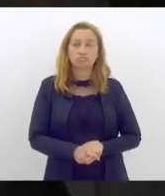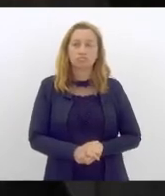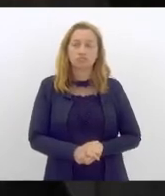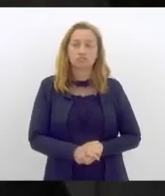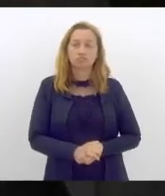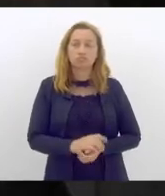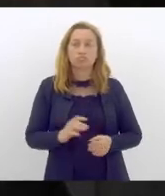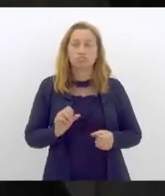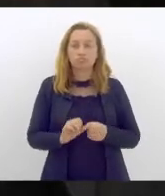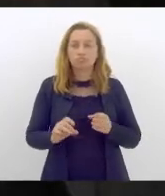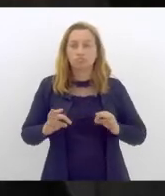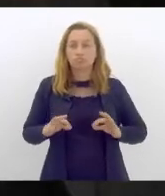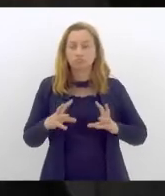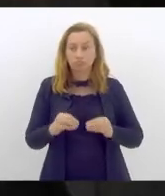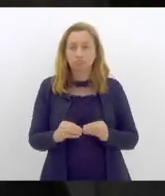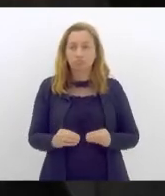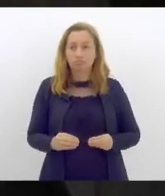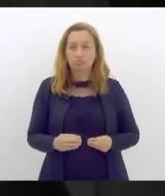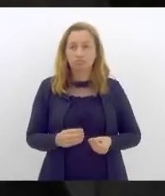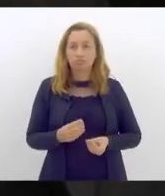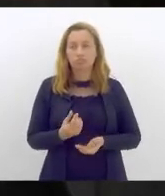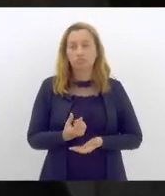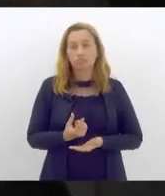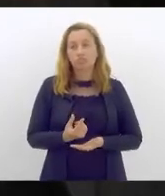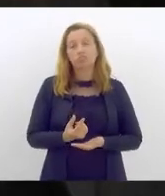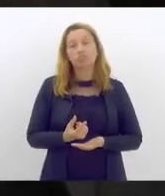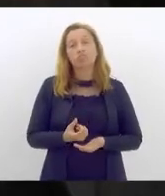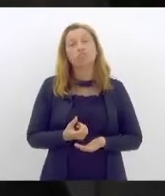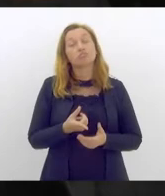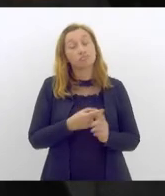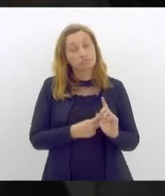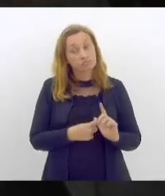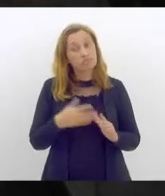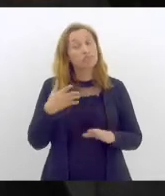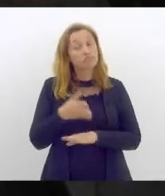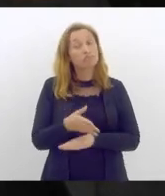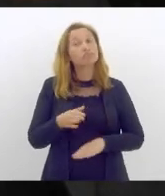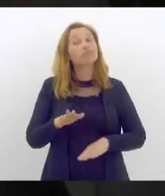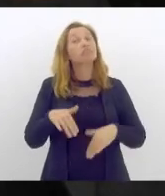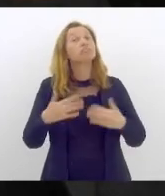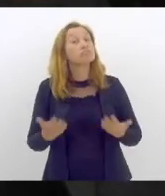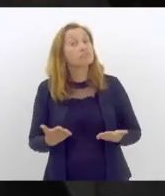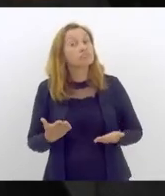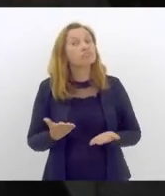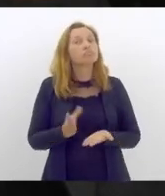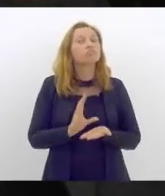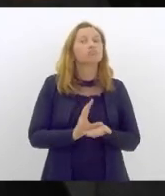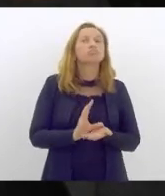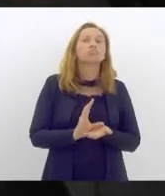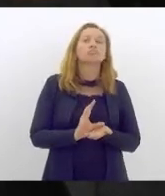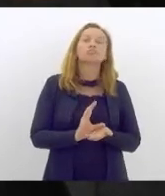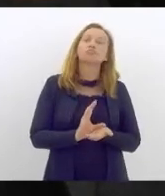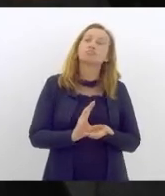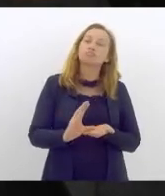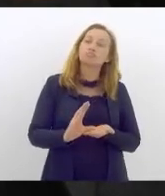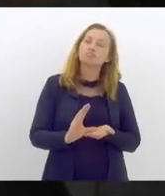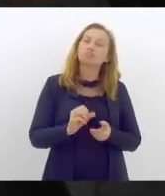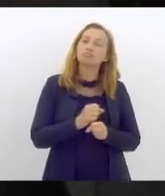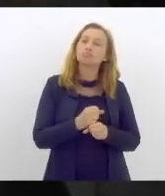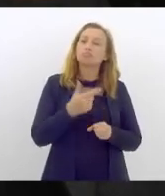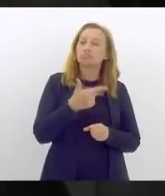bordou e a conta vai chegar vai chegar quando no orçamento de 2023